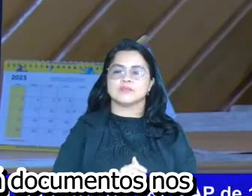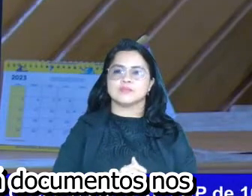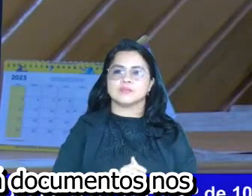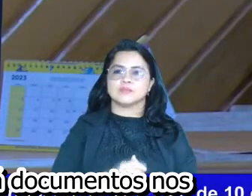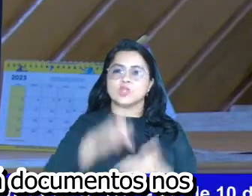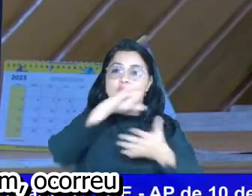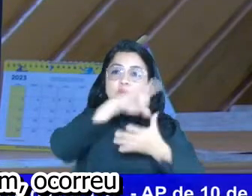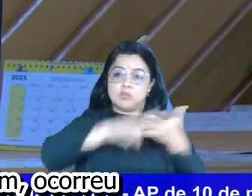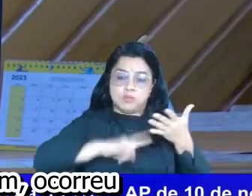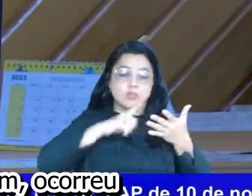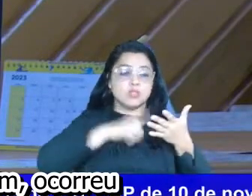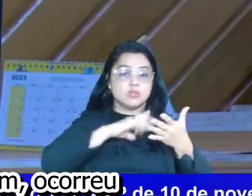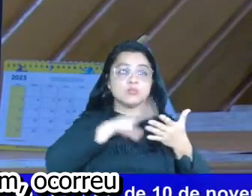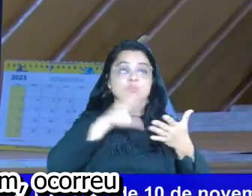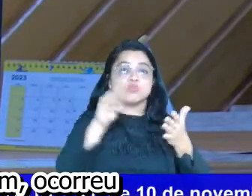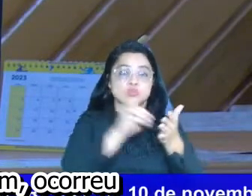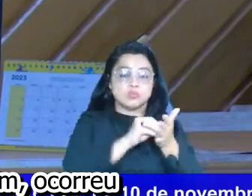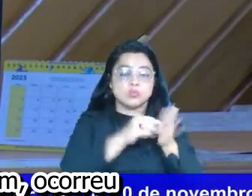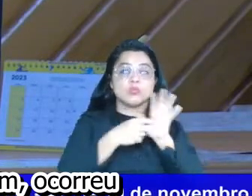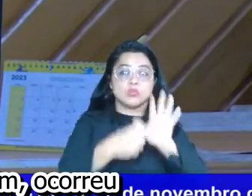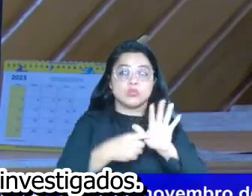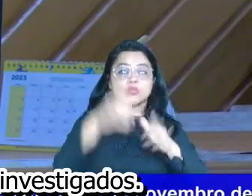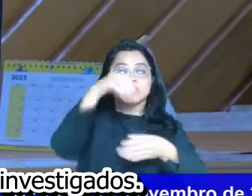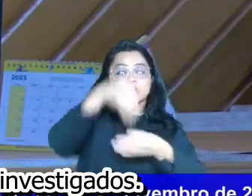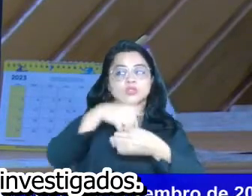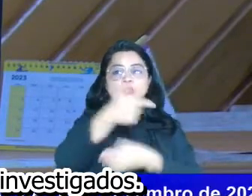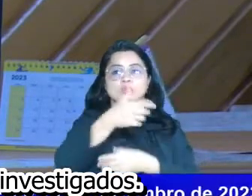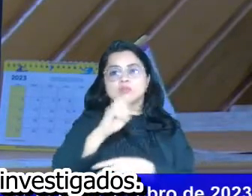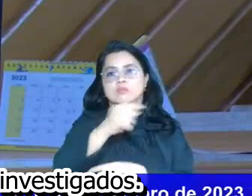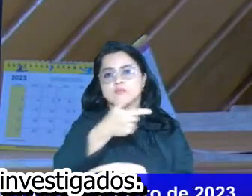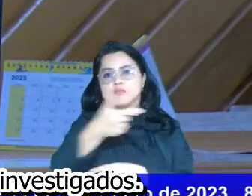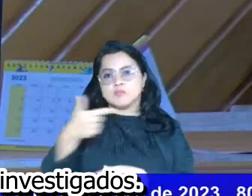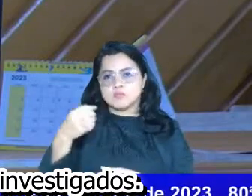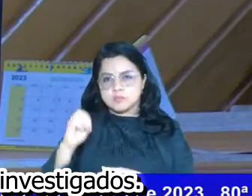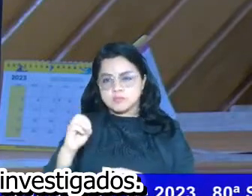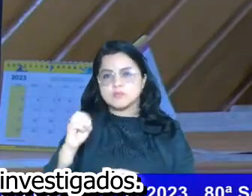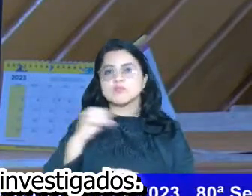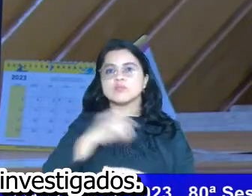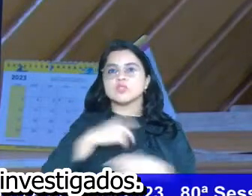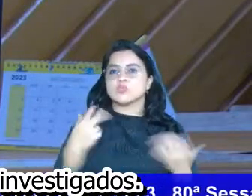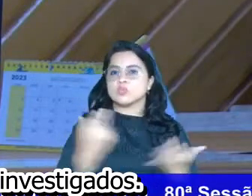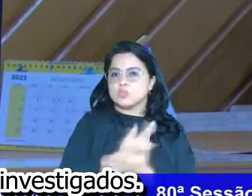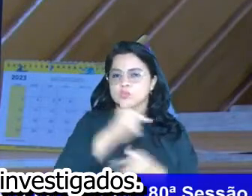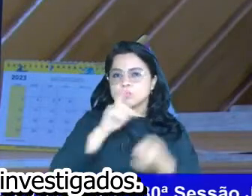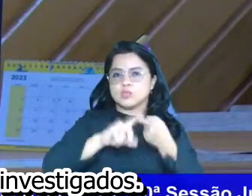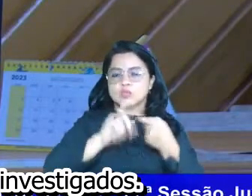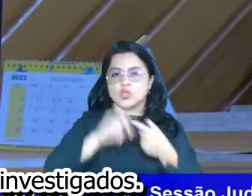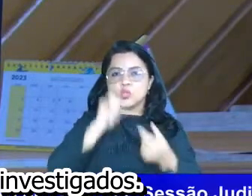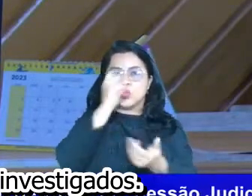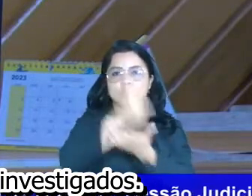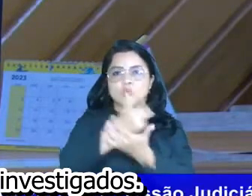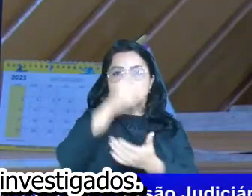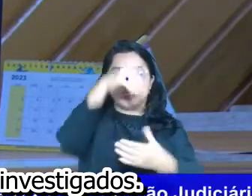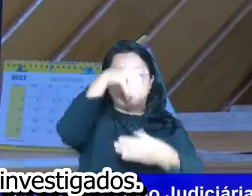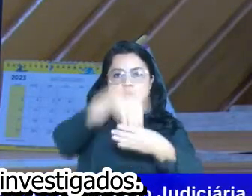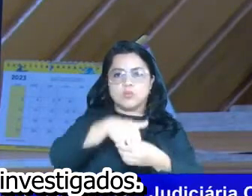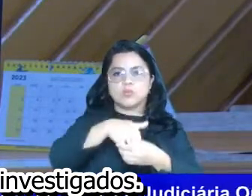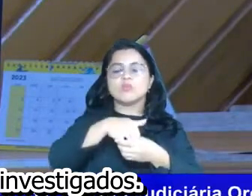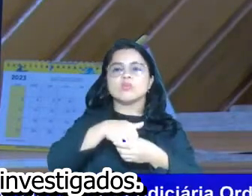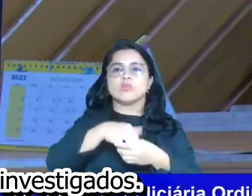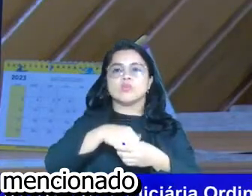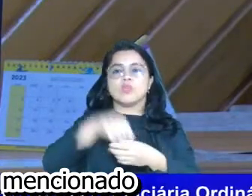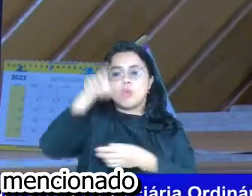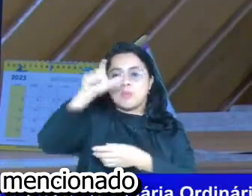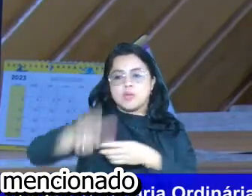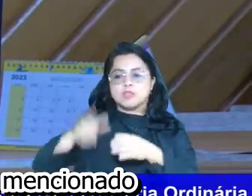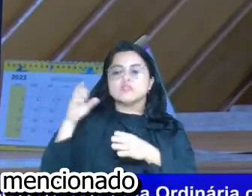há documentos nos autos que demonstram que nas eleições de 2020 ocorreu também essa compra de votos por parte dos mesmos